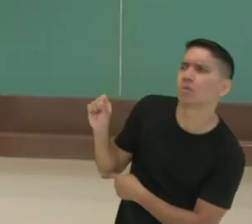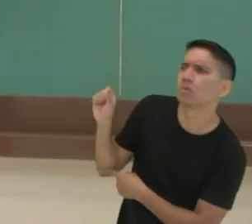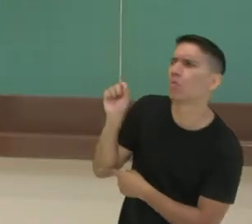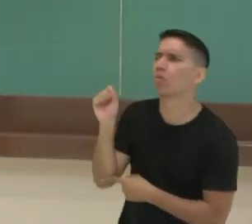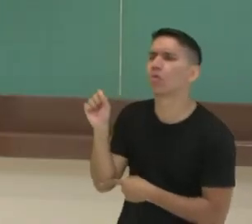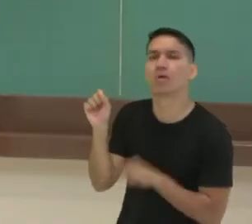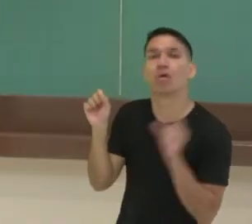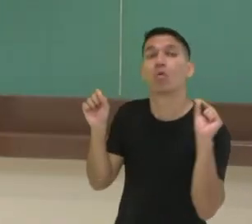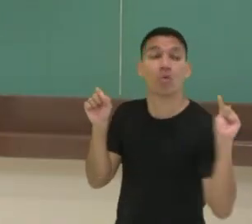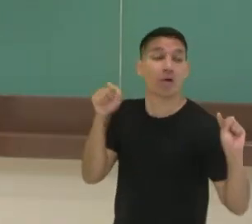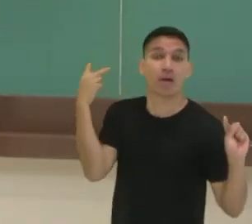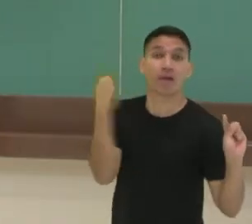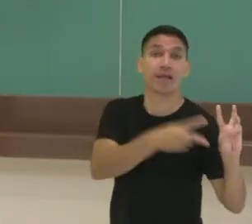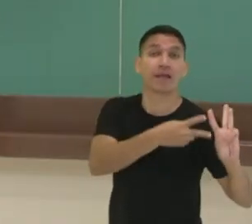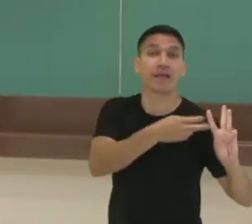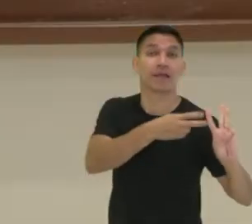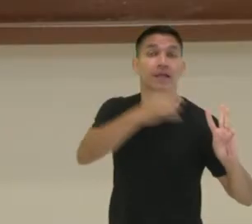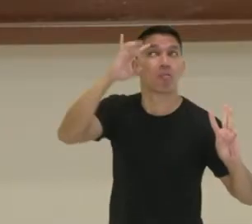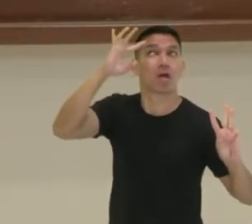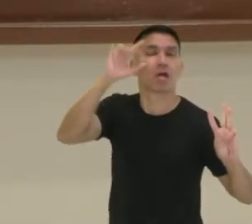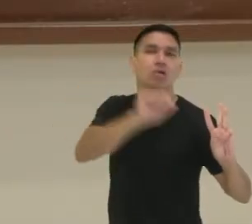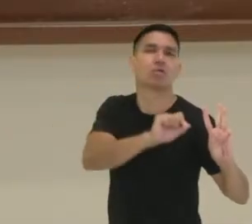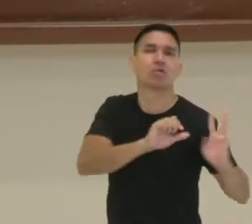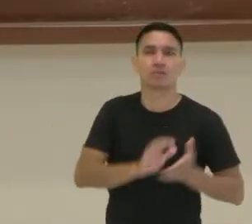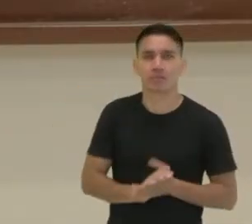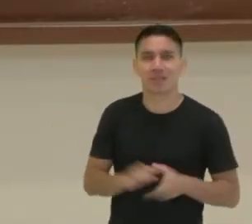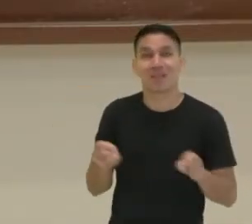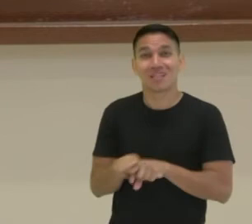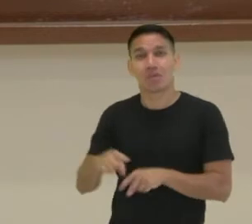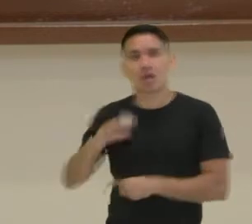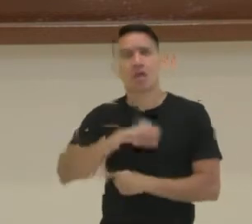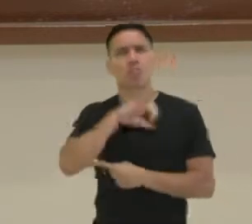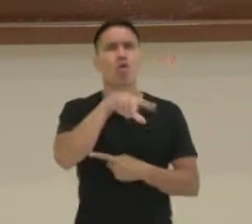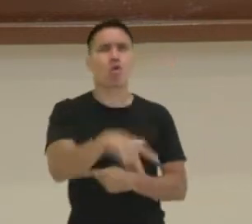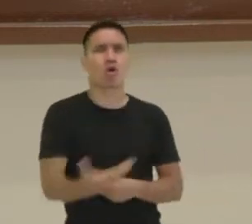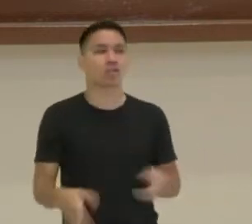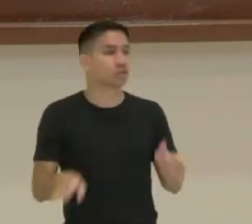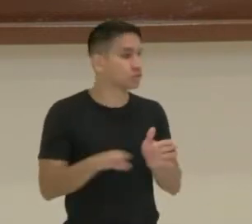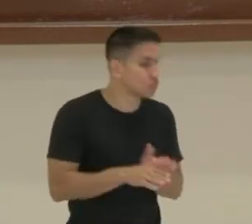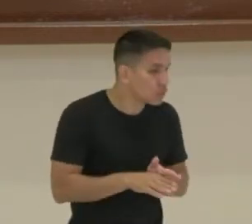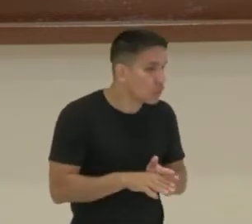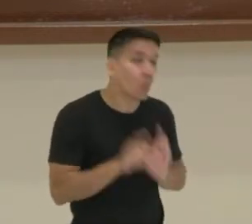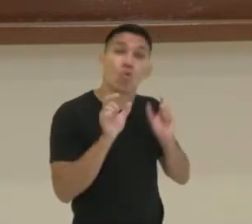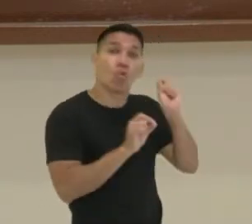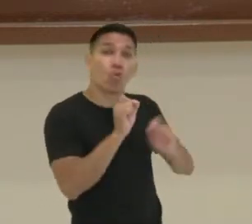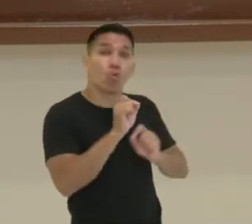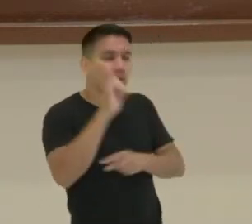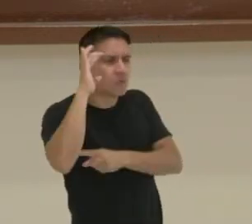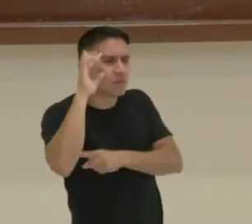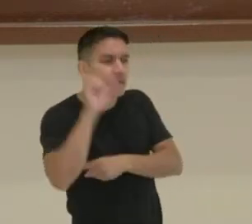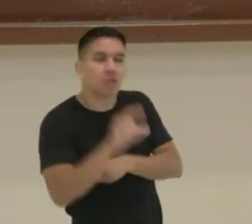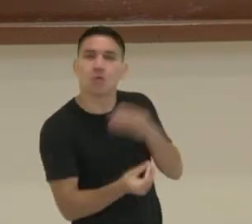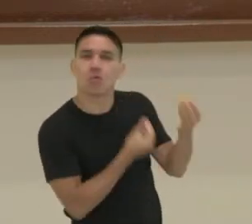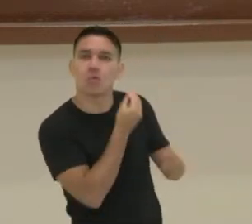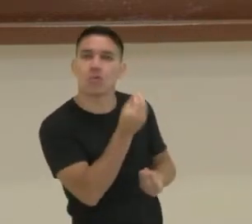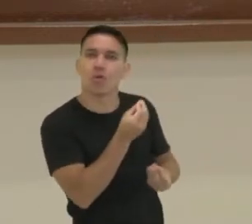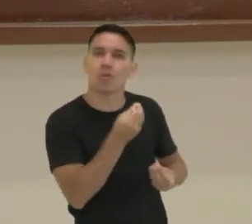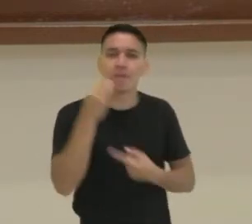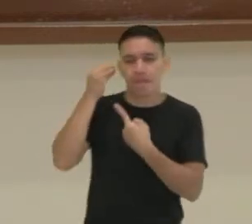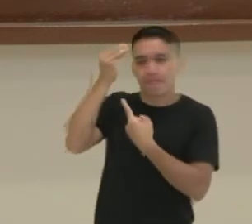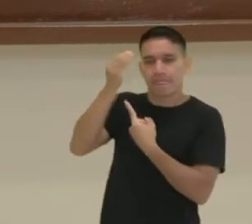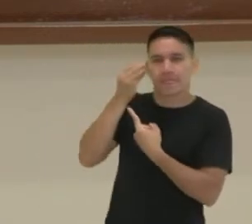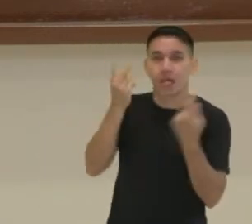O que aconteceu, tanto com os portugueses como com os índios? Como foi, né, essa experiência?